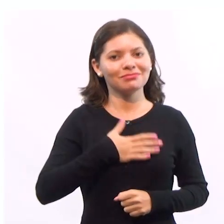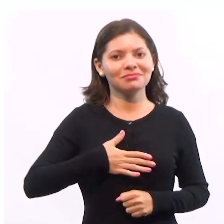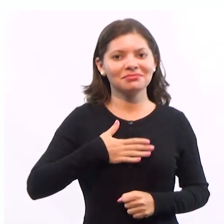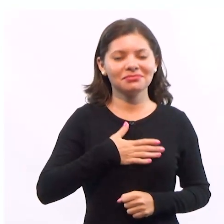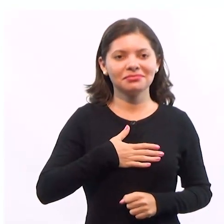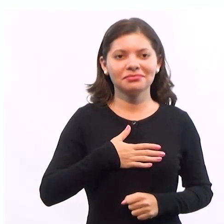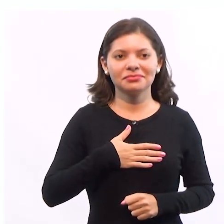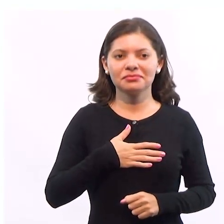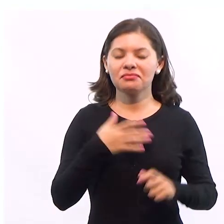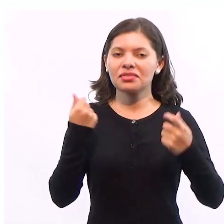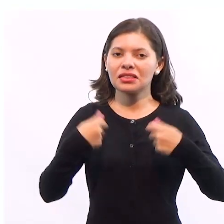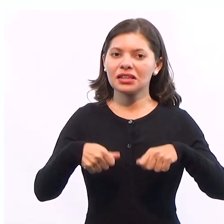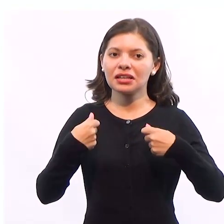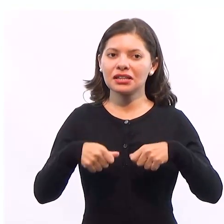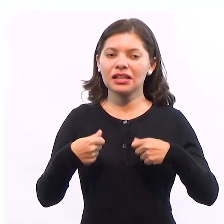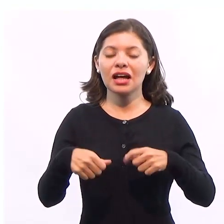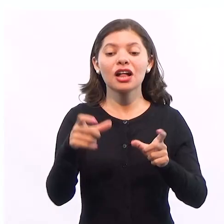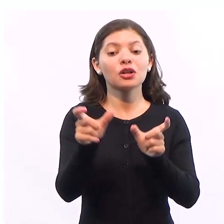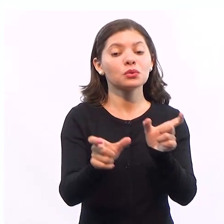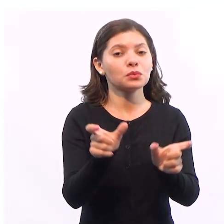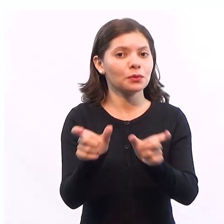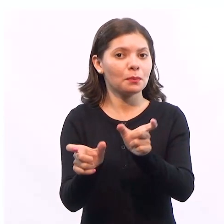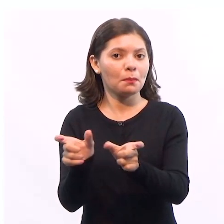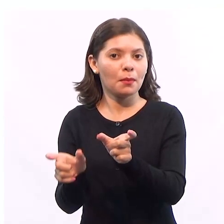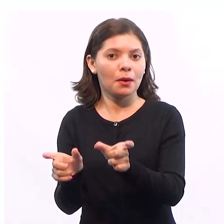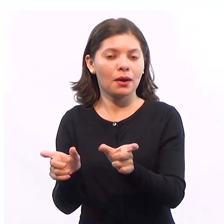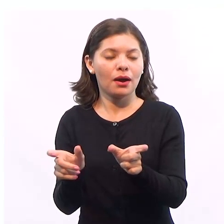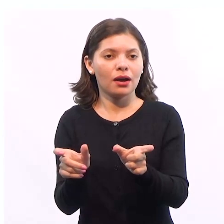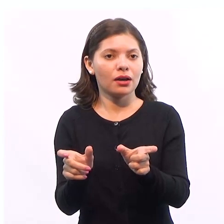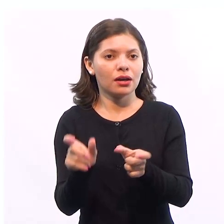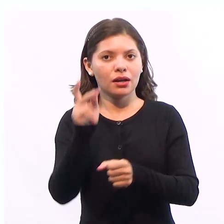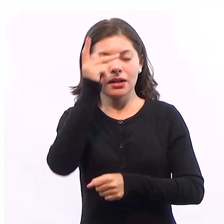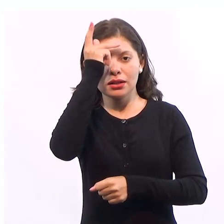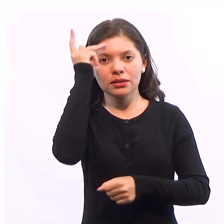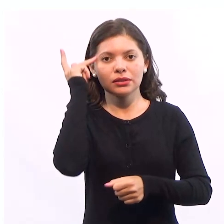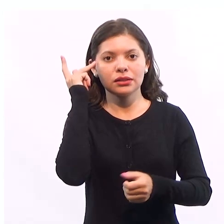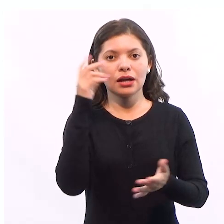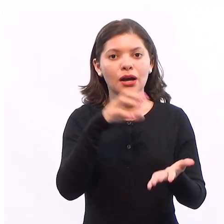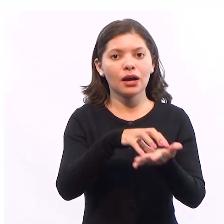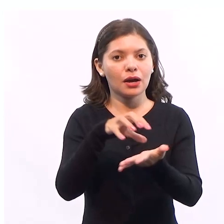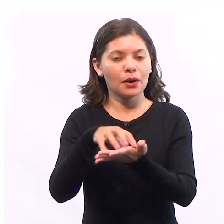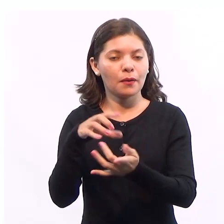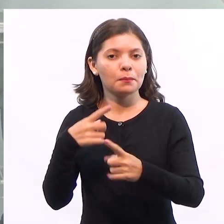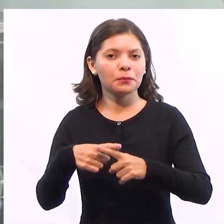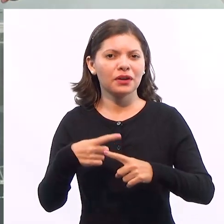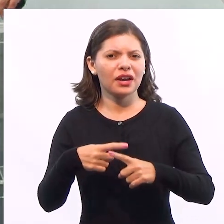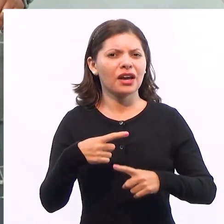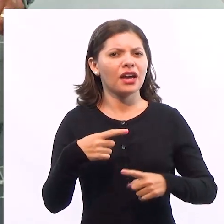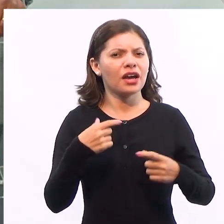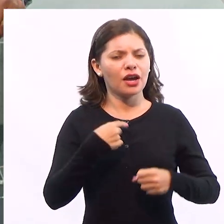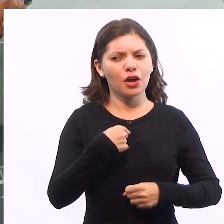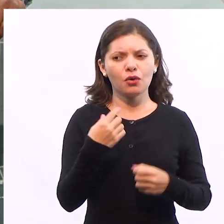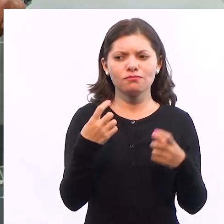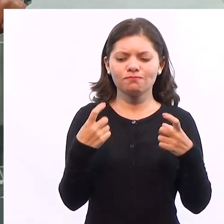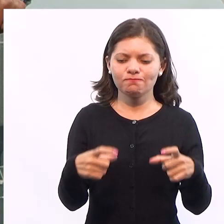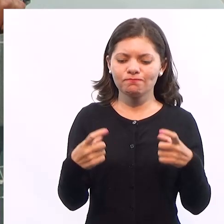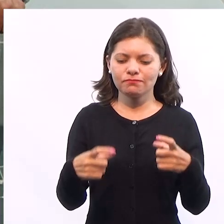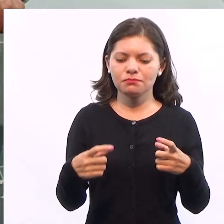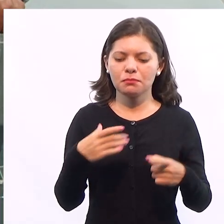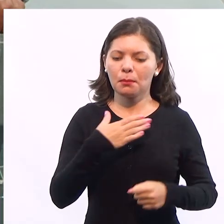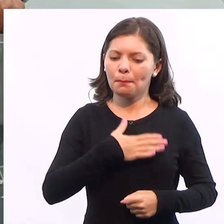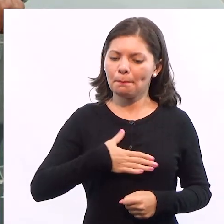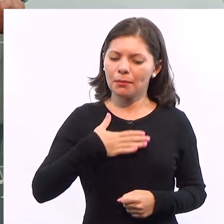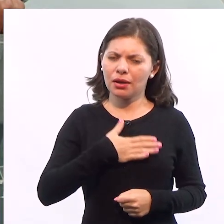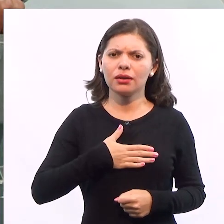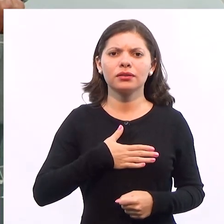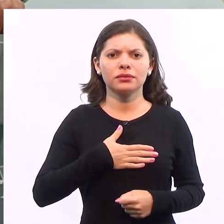À moral e à satisfação das necessidades dos membros da organização. Por quê? Eu me sinto bem nesse